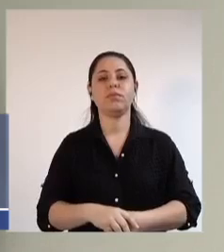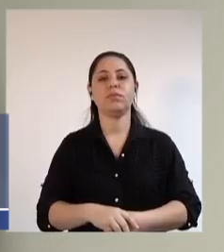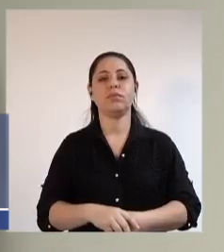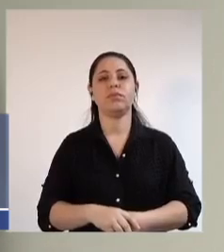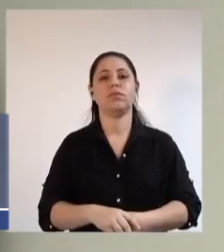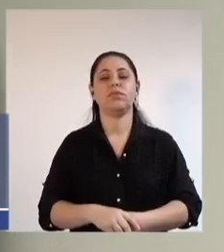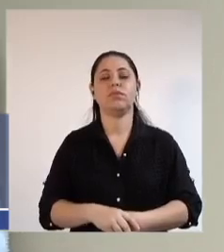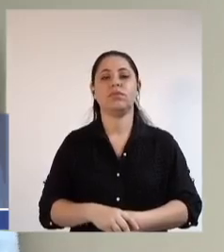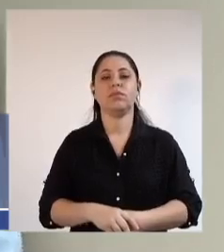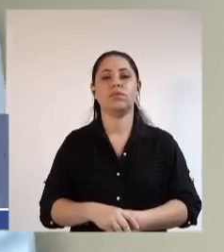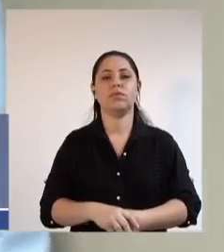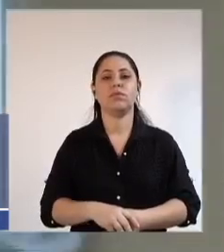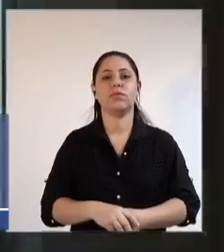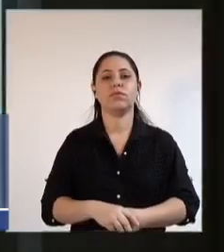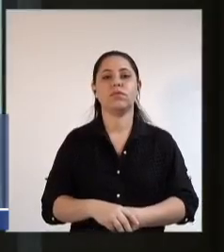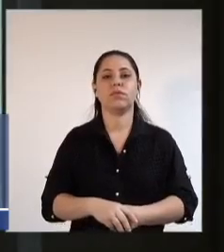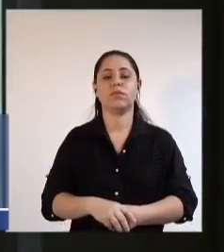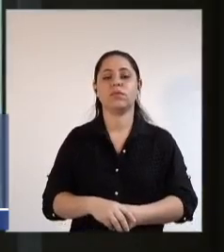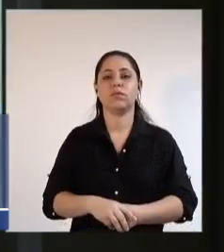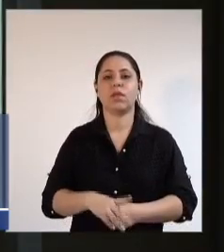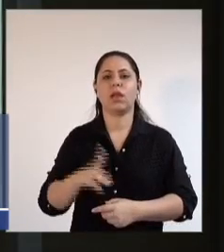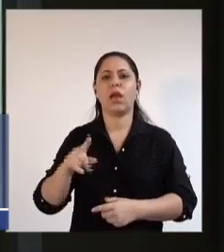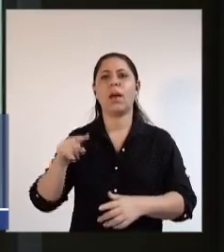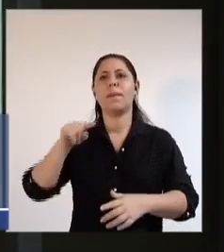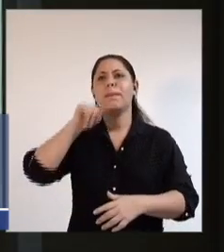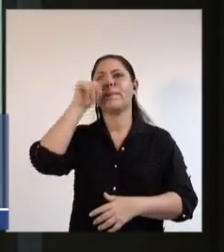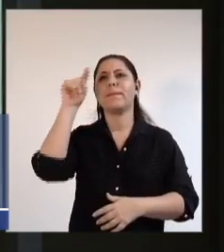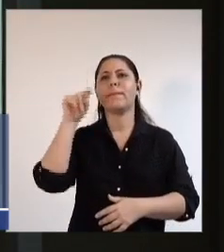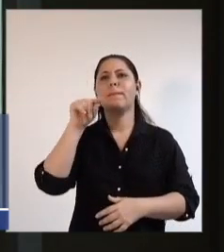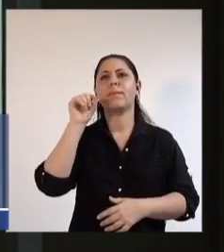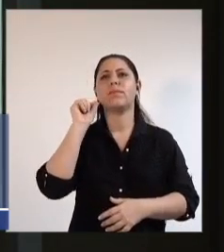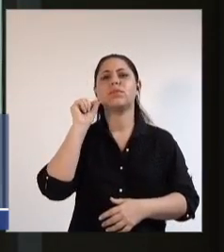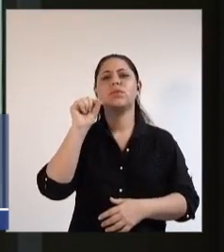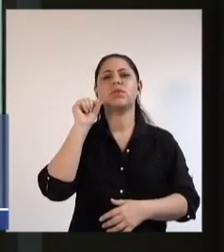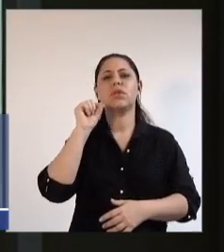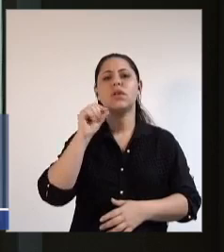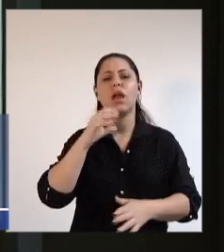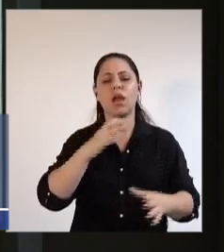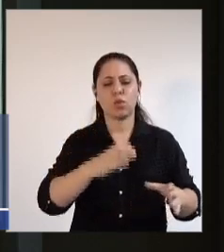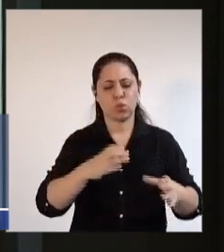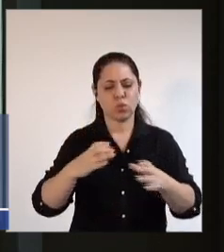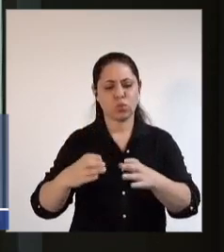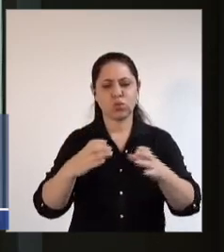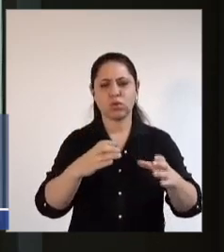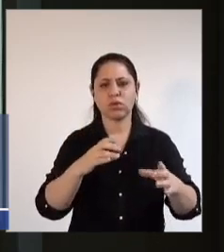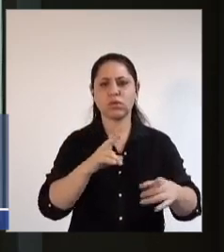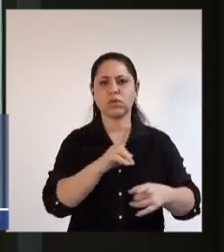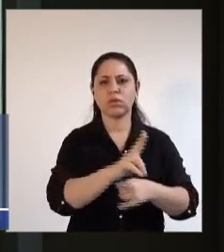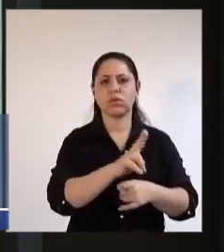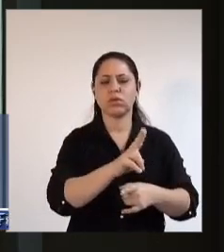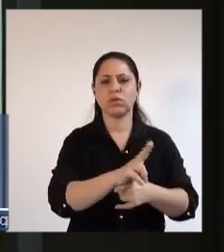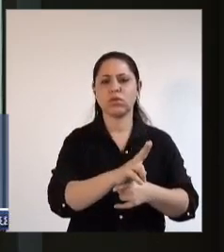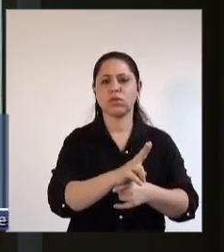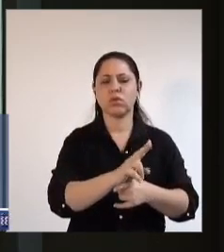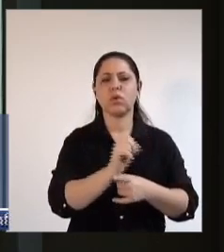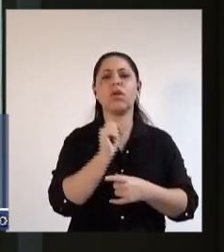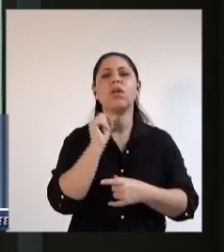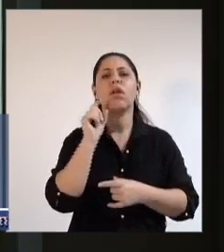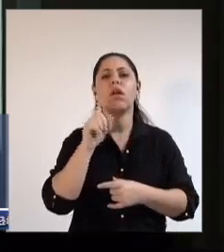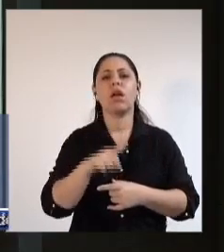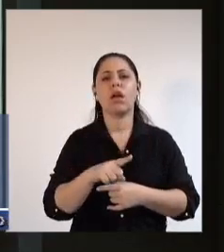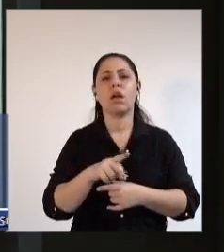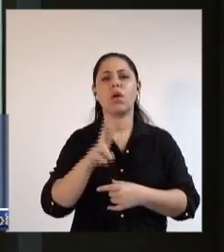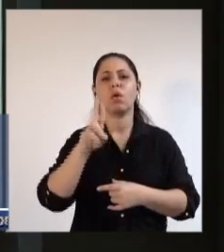né a grande pergunta então é o que são unidades de conservação o que vem a seguir elas eu